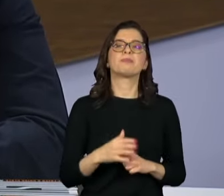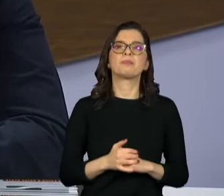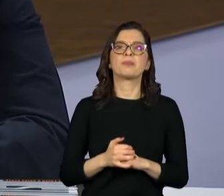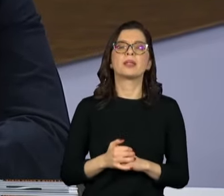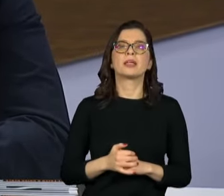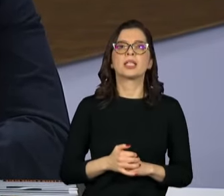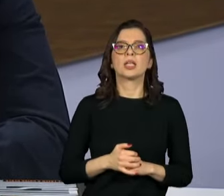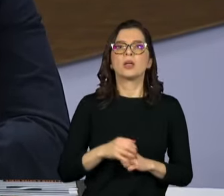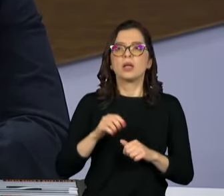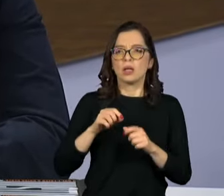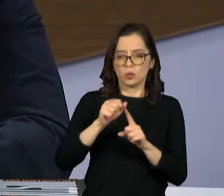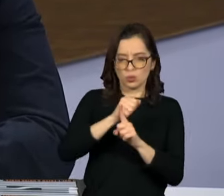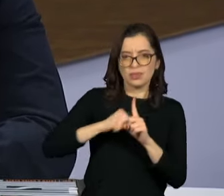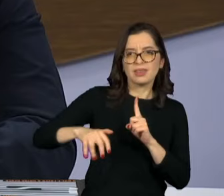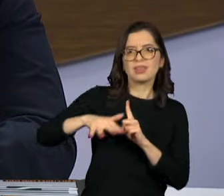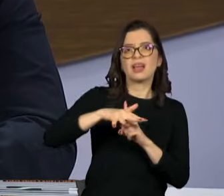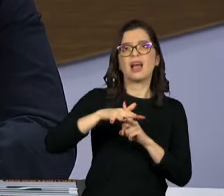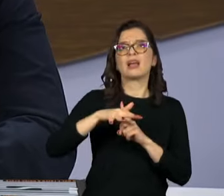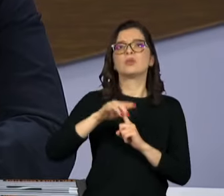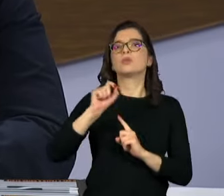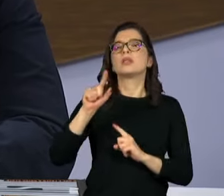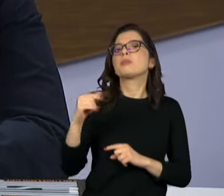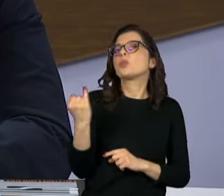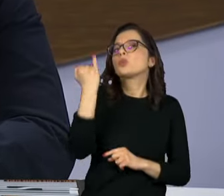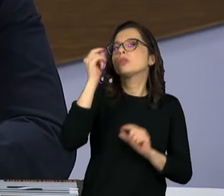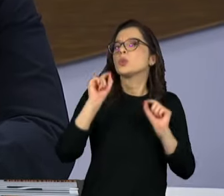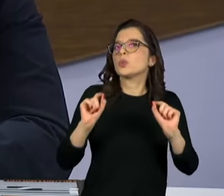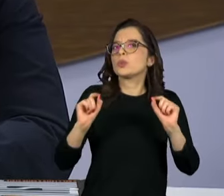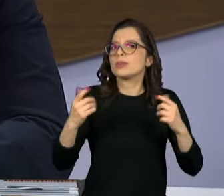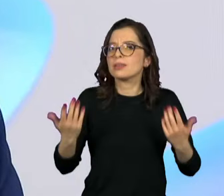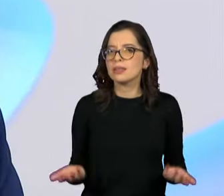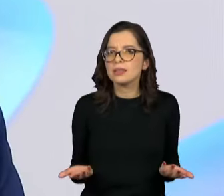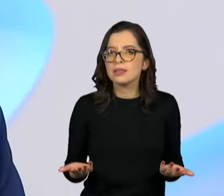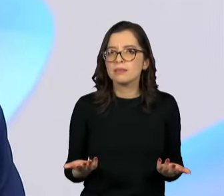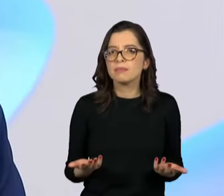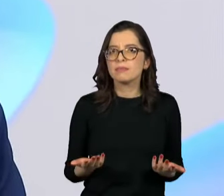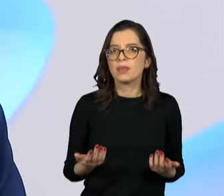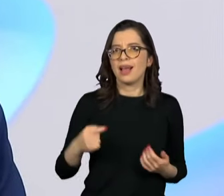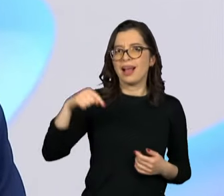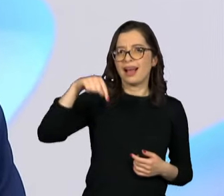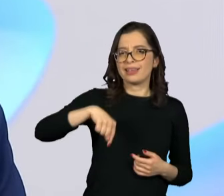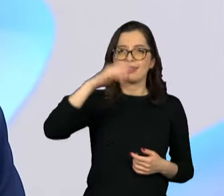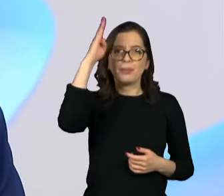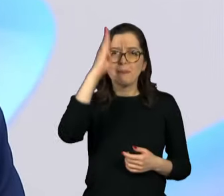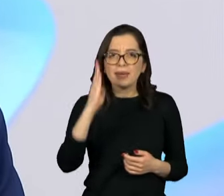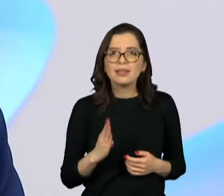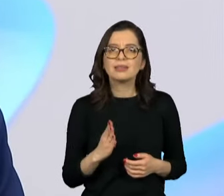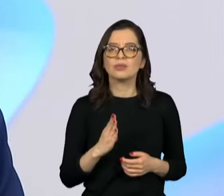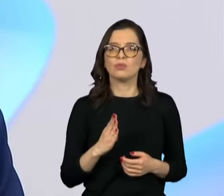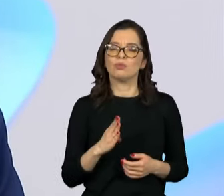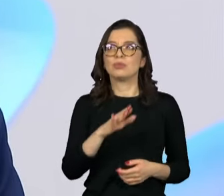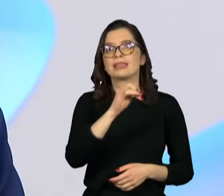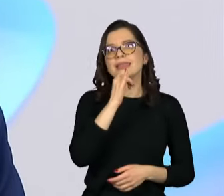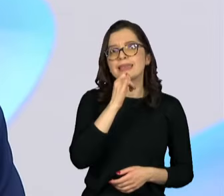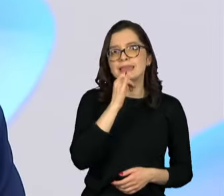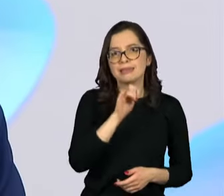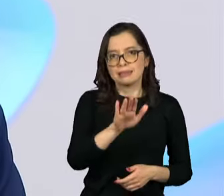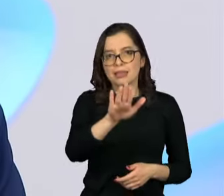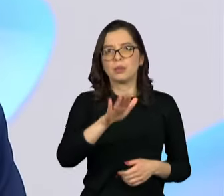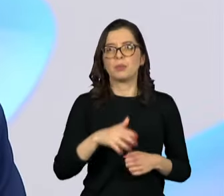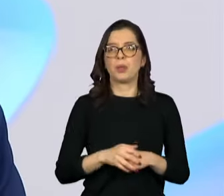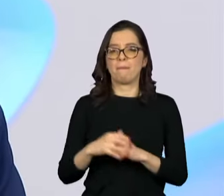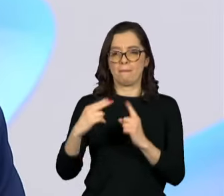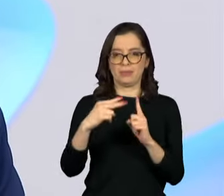no final das contas é essencial, se a gente fizesse uma pesquisa aqui no Brasil, provavelmente uma visão muito religiosa